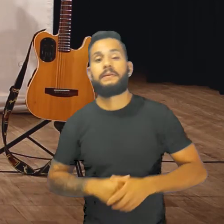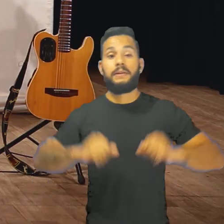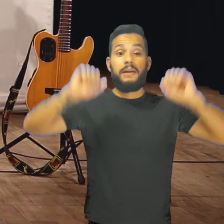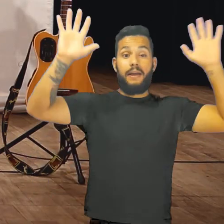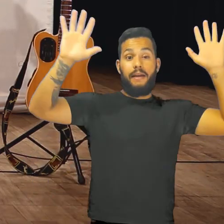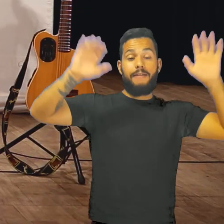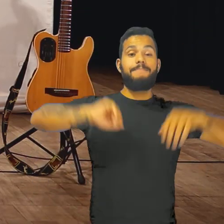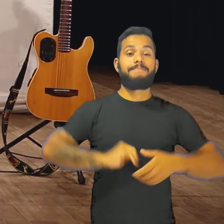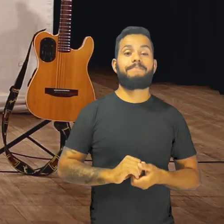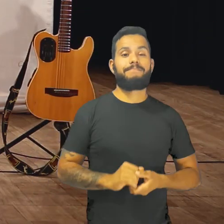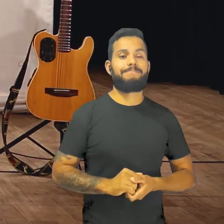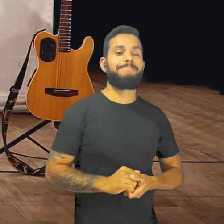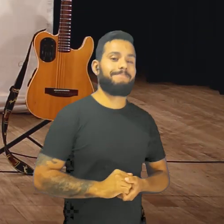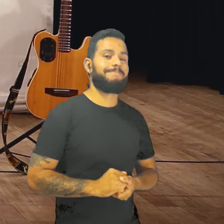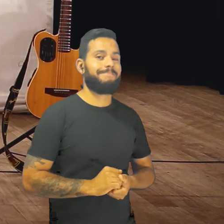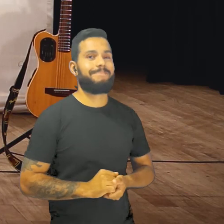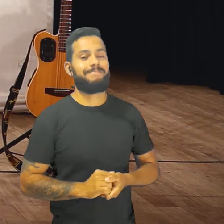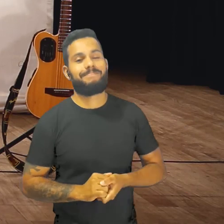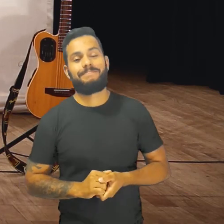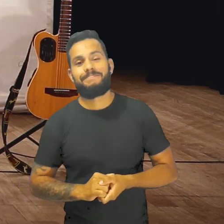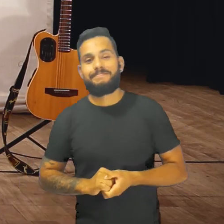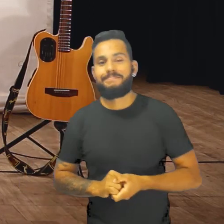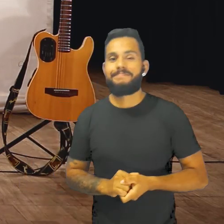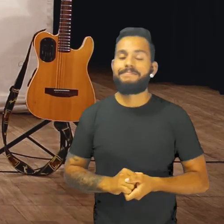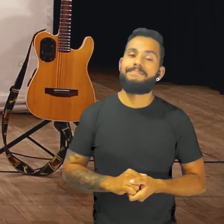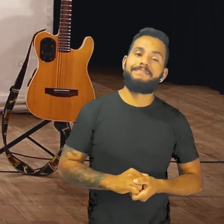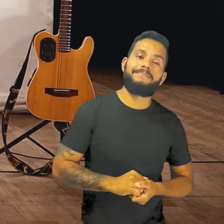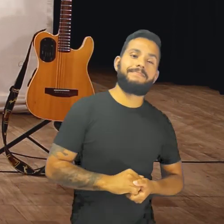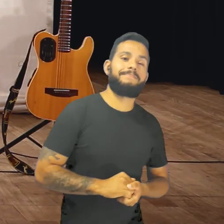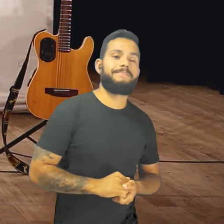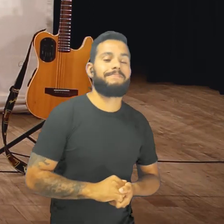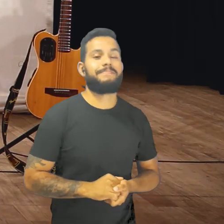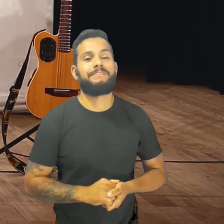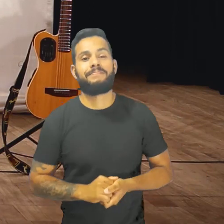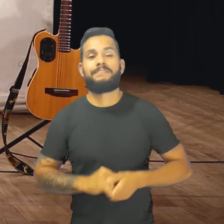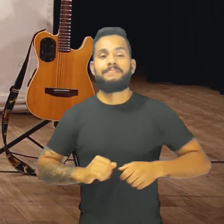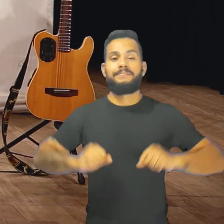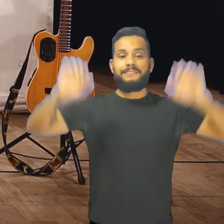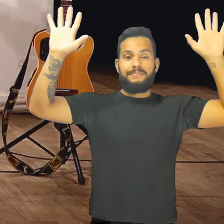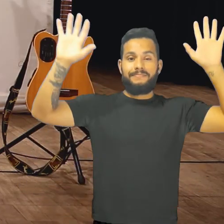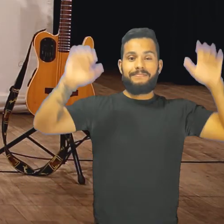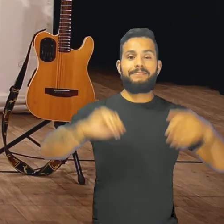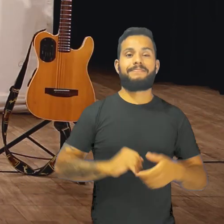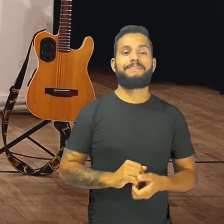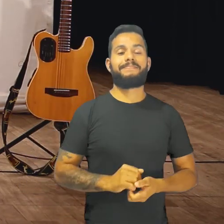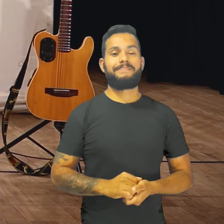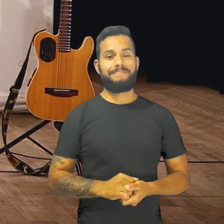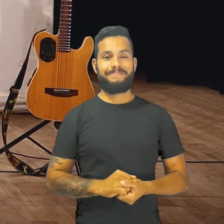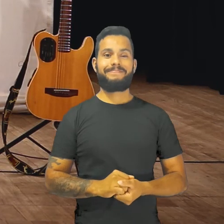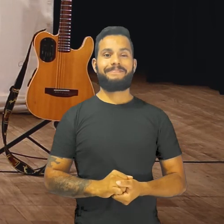Hey! canta.